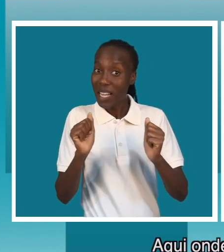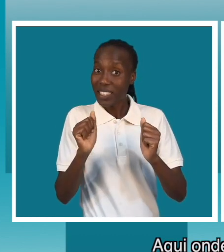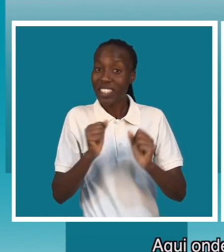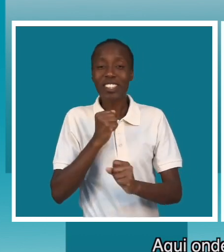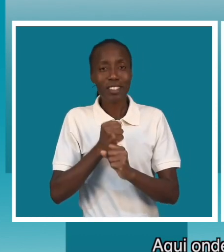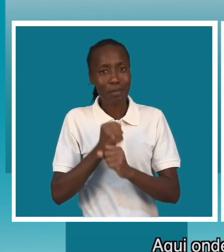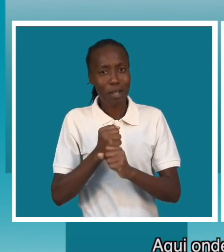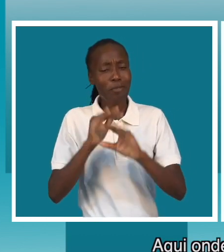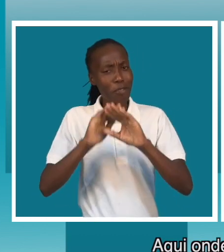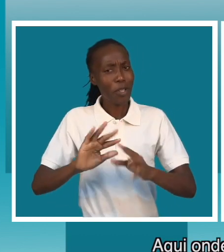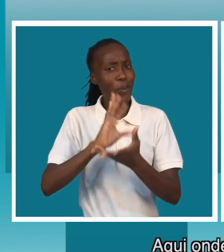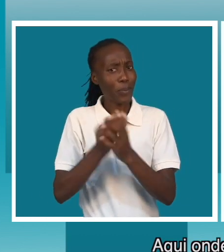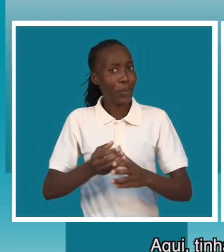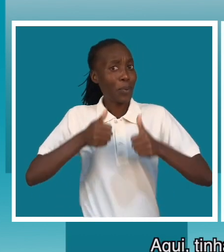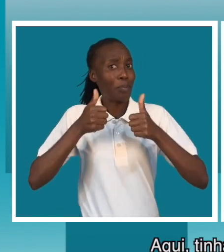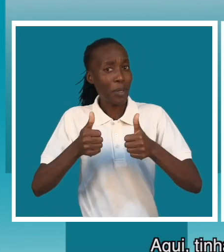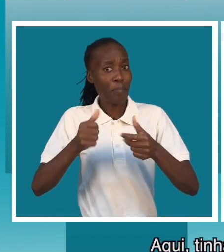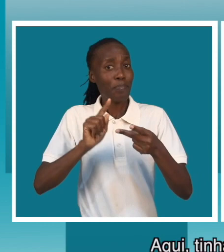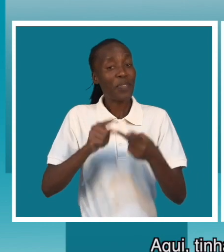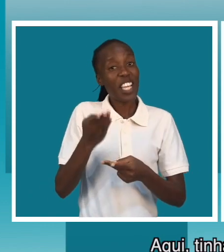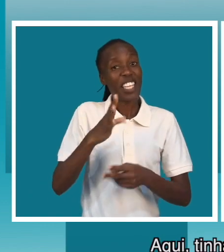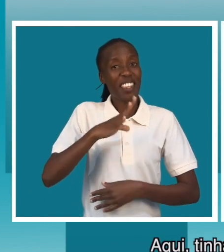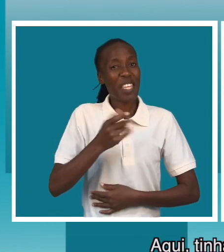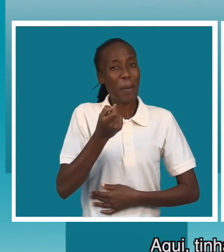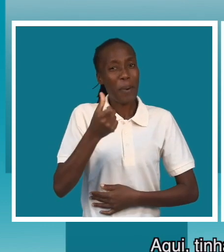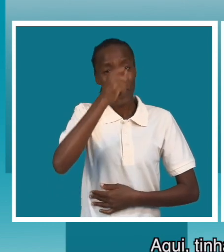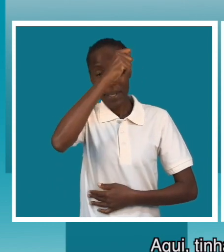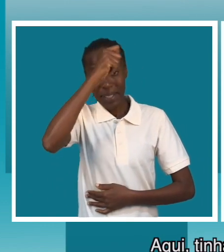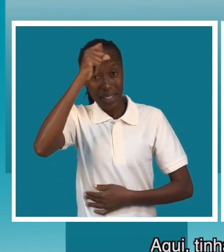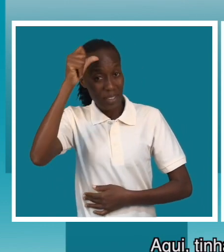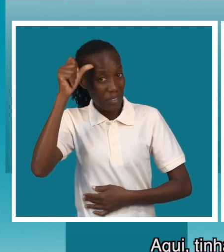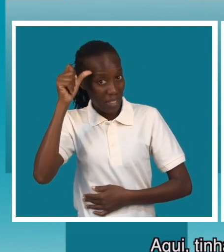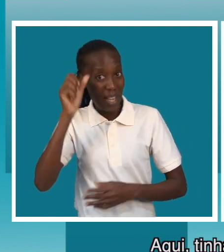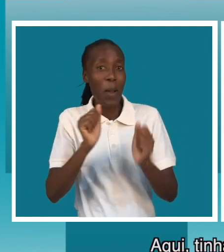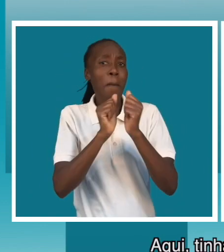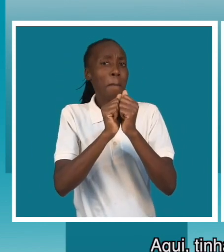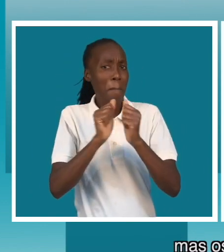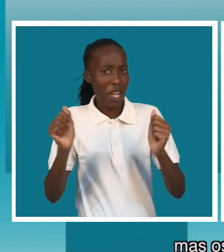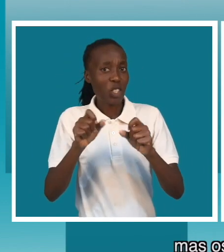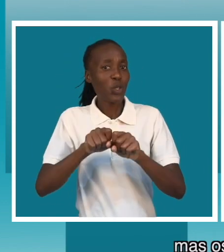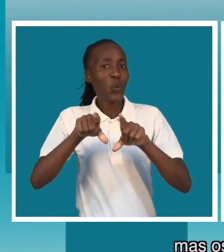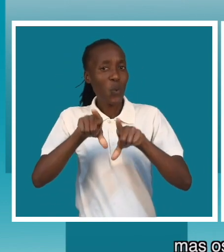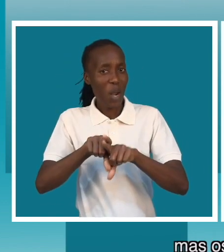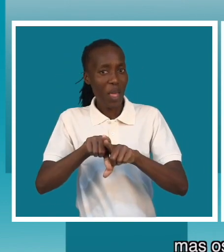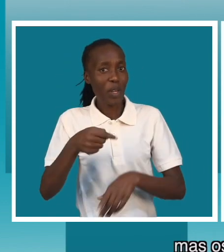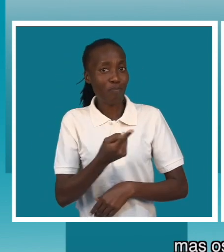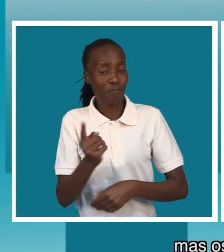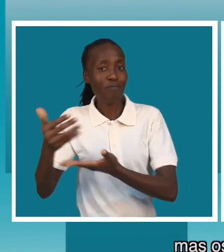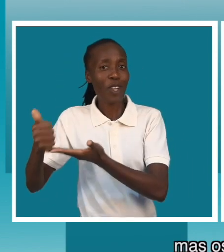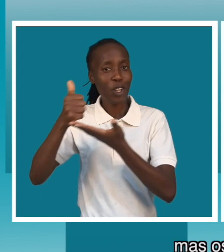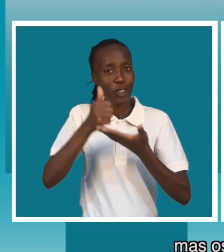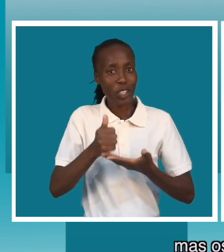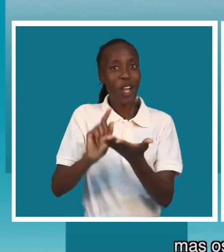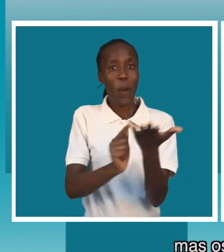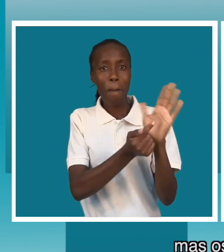Mas o trabalho está tudo bem. Aqui tinha um pouco de dificuldades, mas as colegas